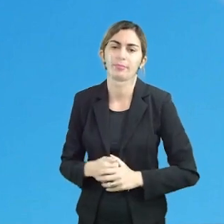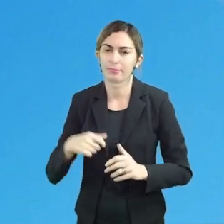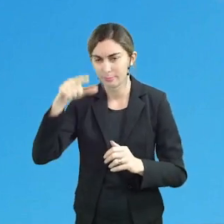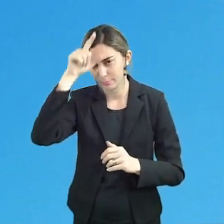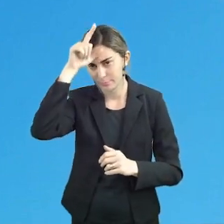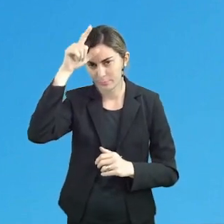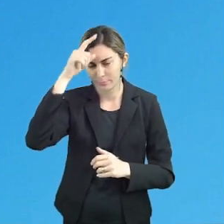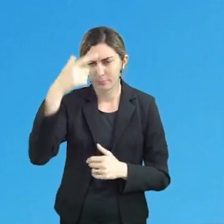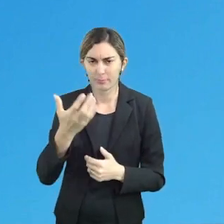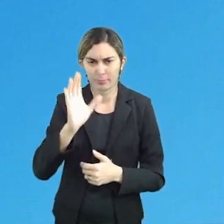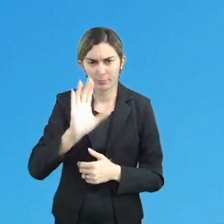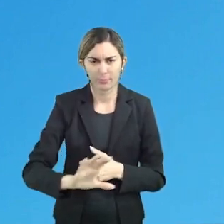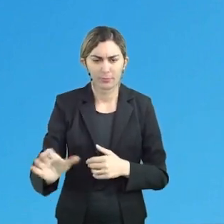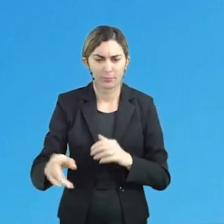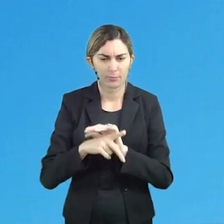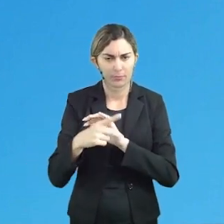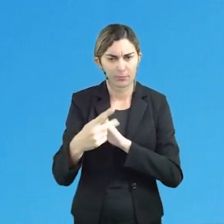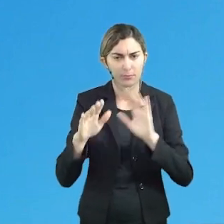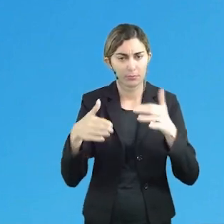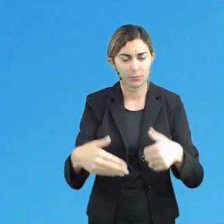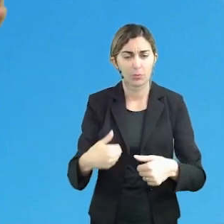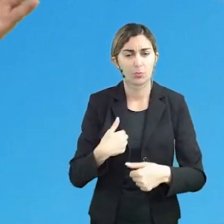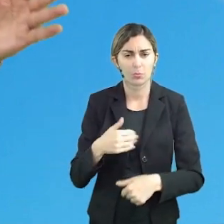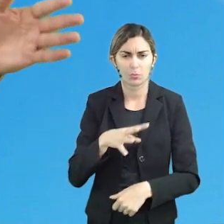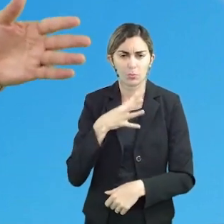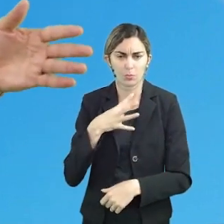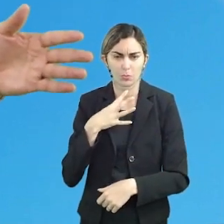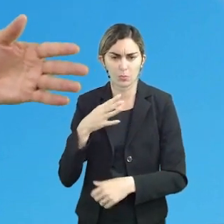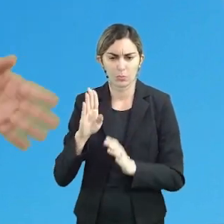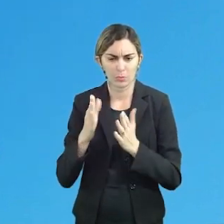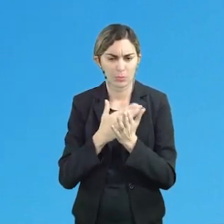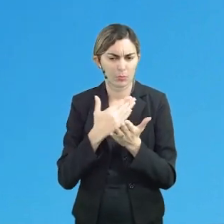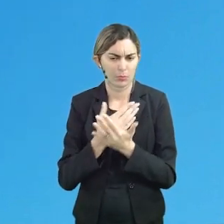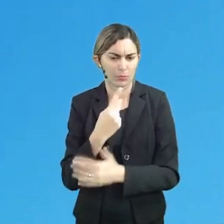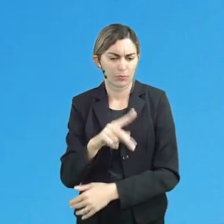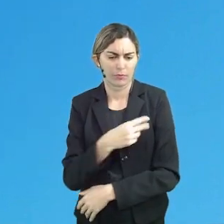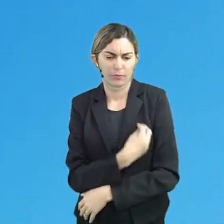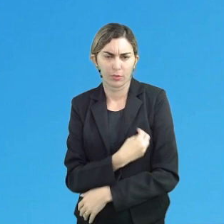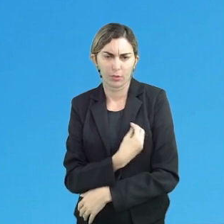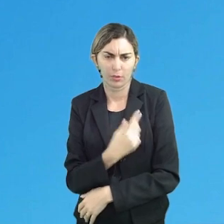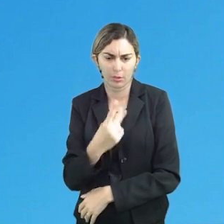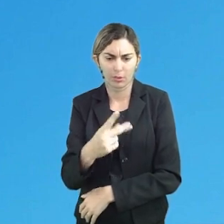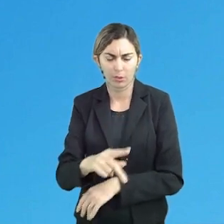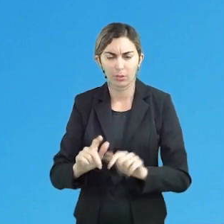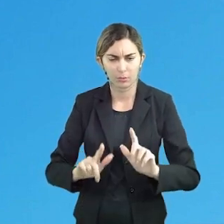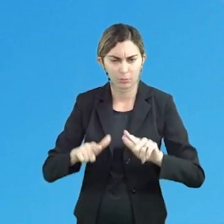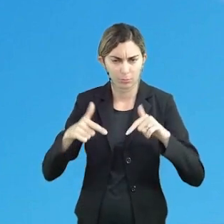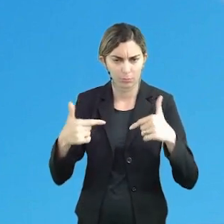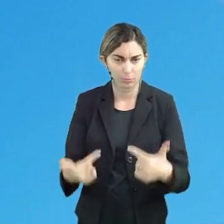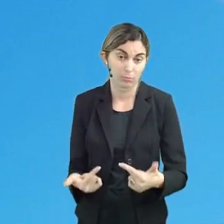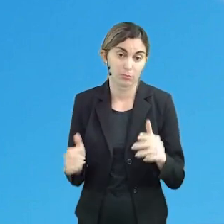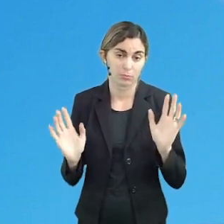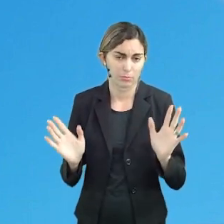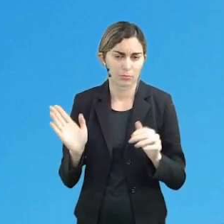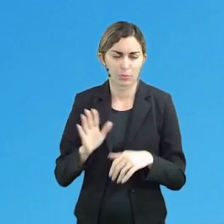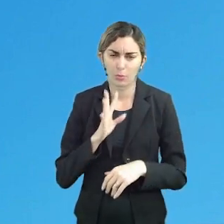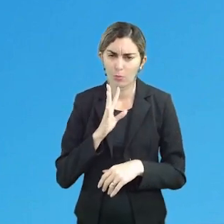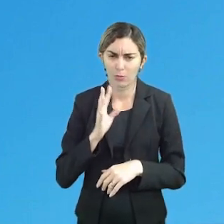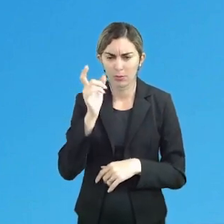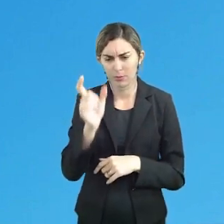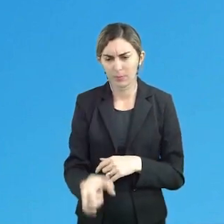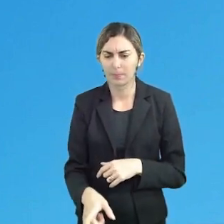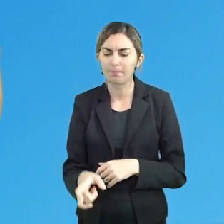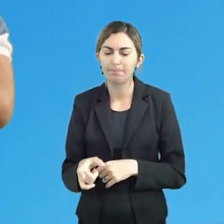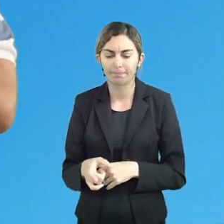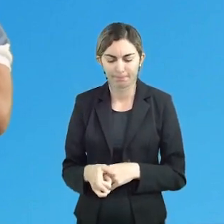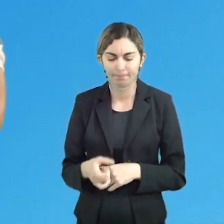do âmbito católico e vamos conhecer sua biografia, suas ações. Então é isso aí, Dom